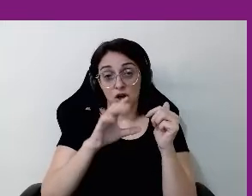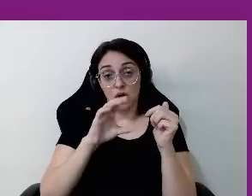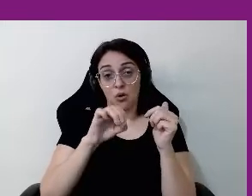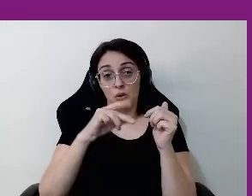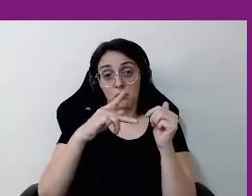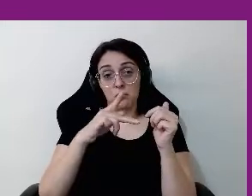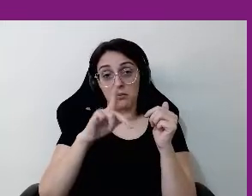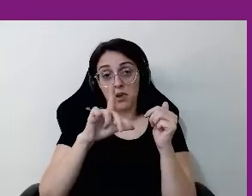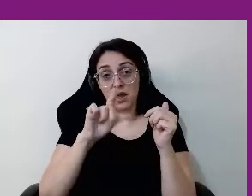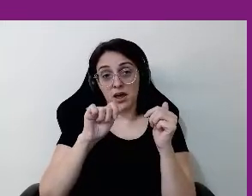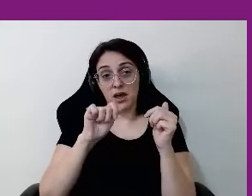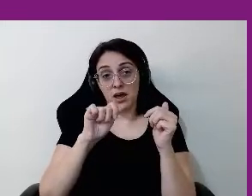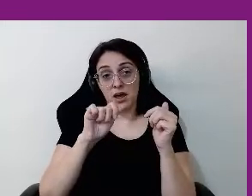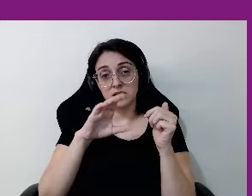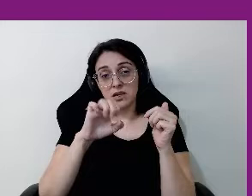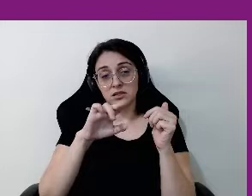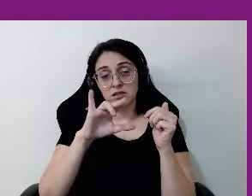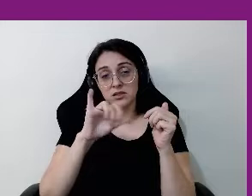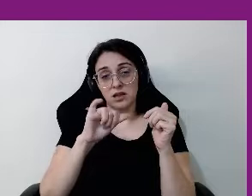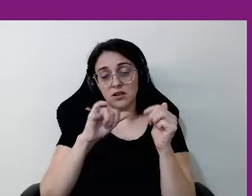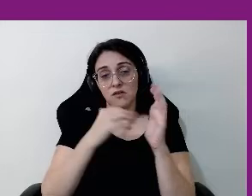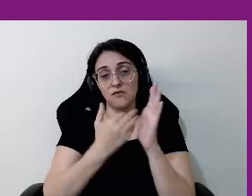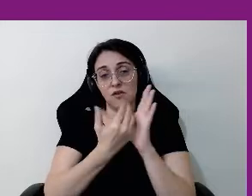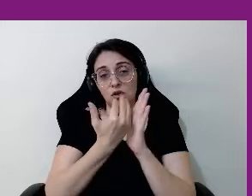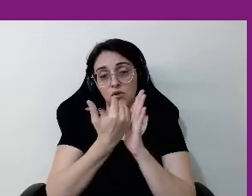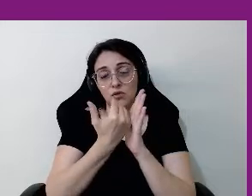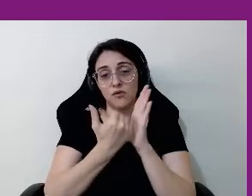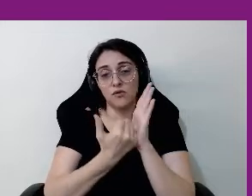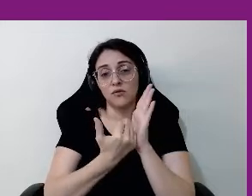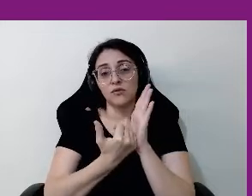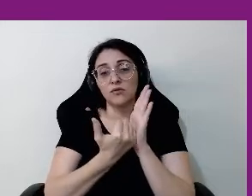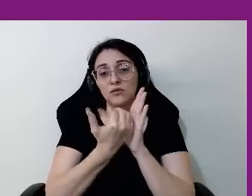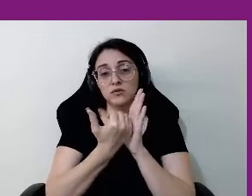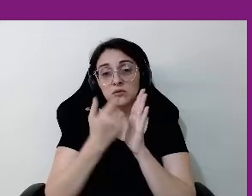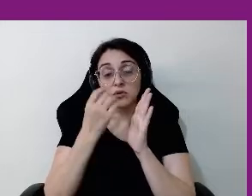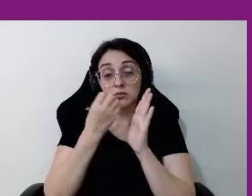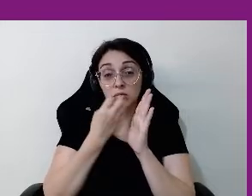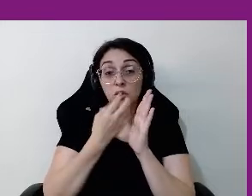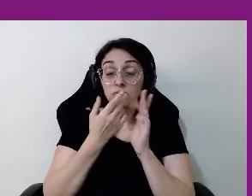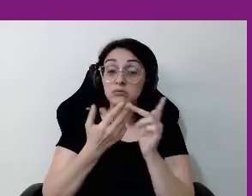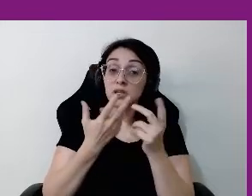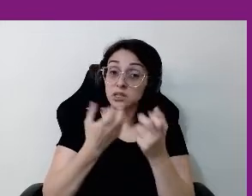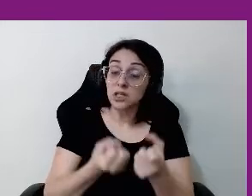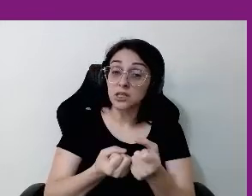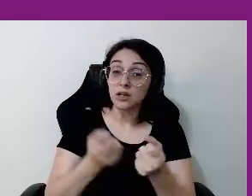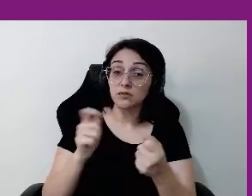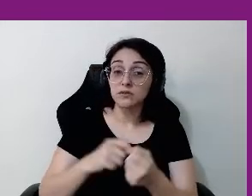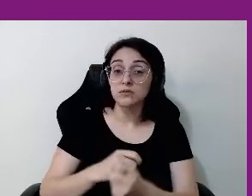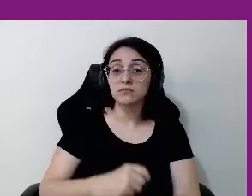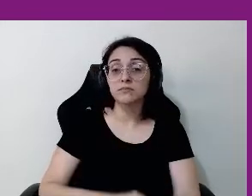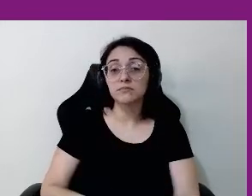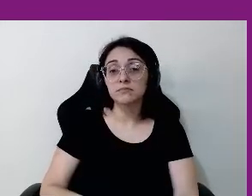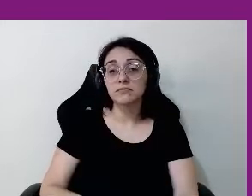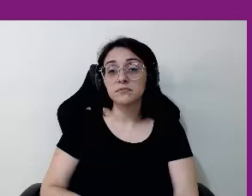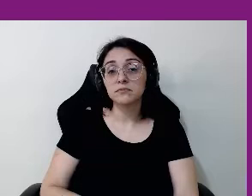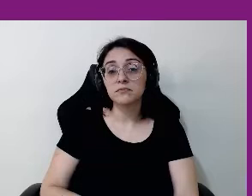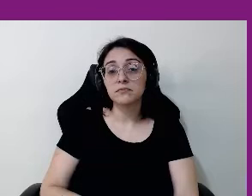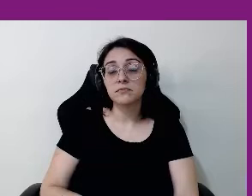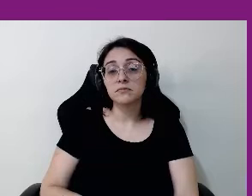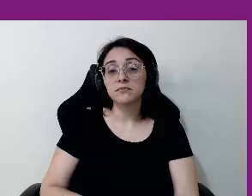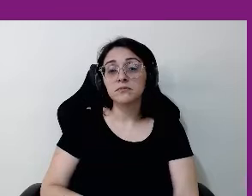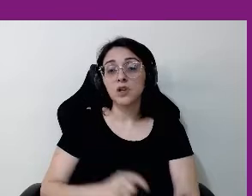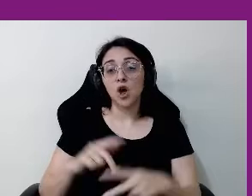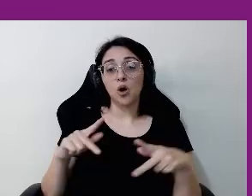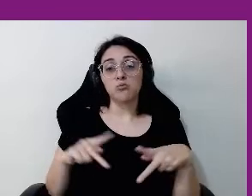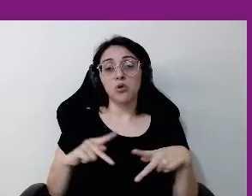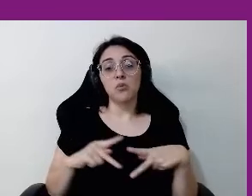suficiente, o volume corrente aumentava, e isso podia ser visto como algo aceitável. O